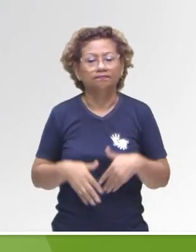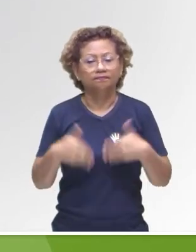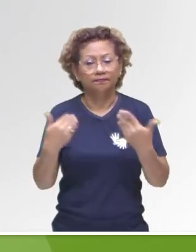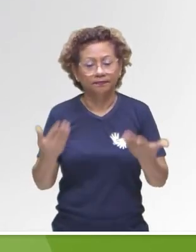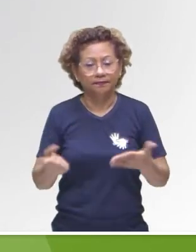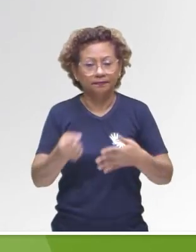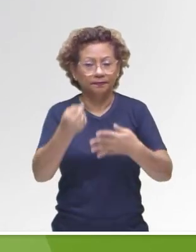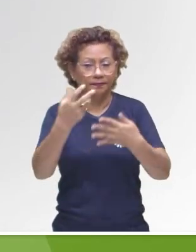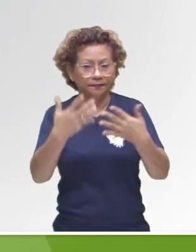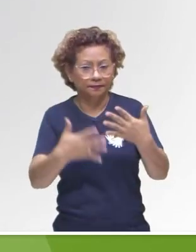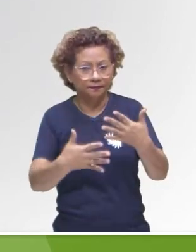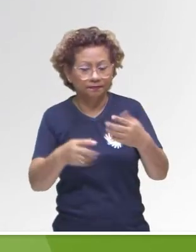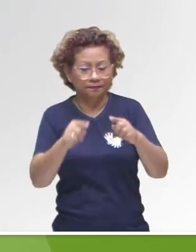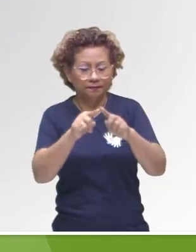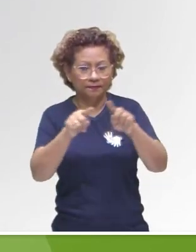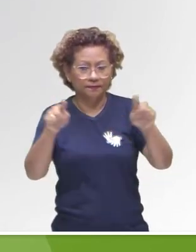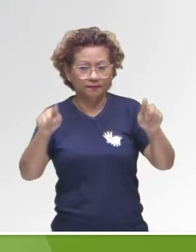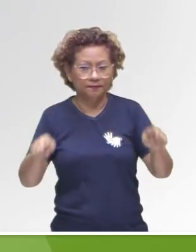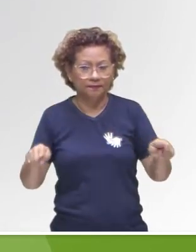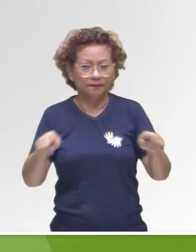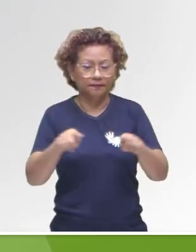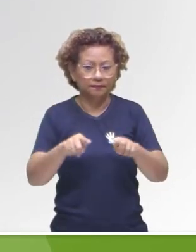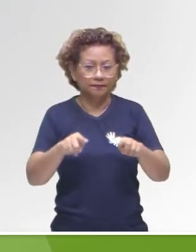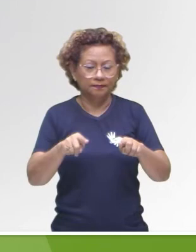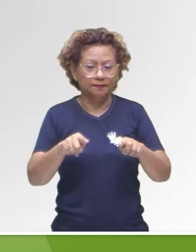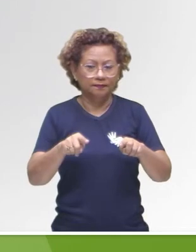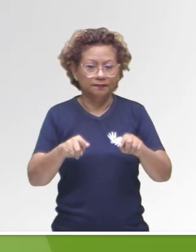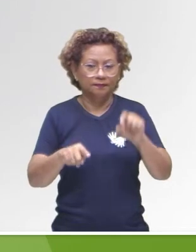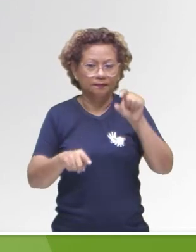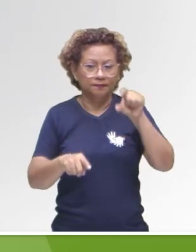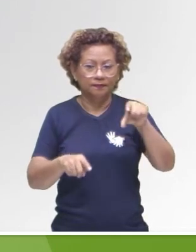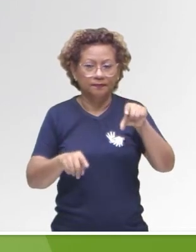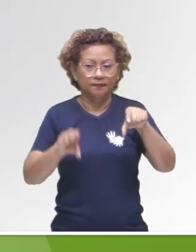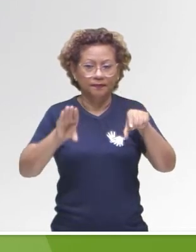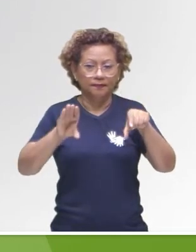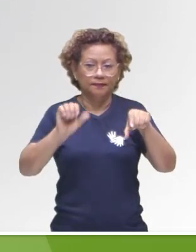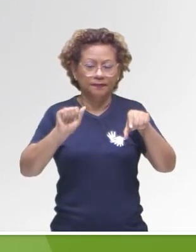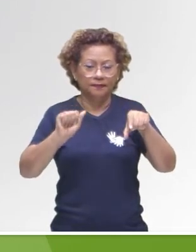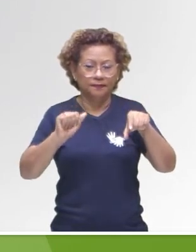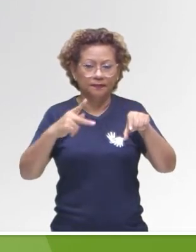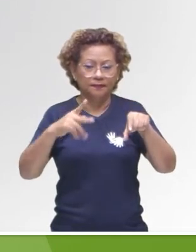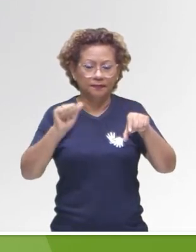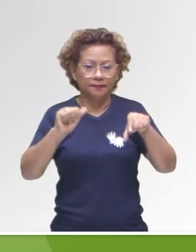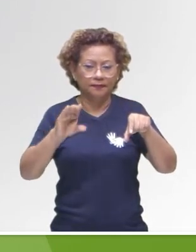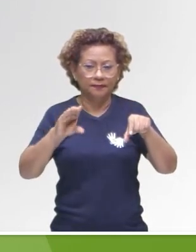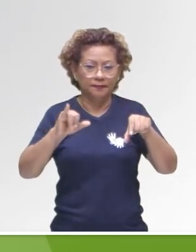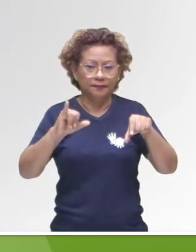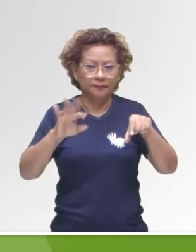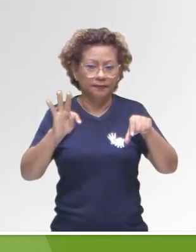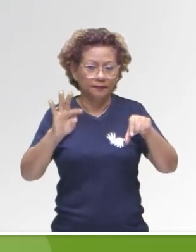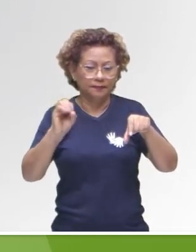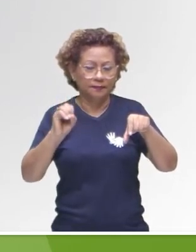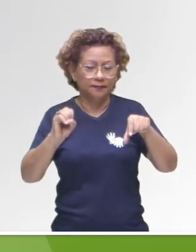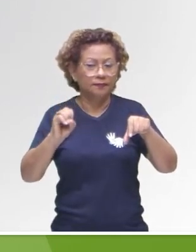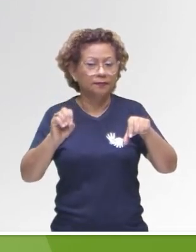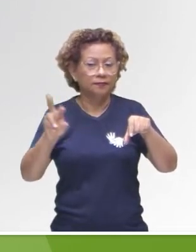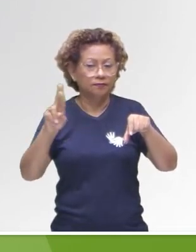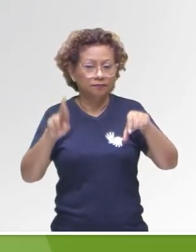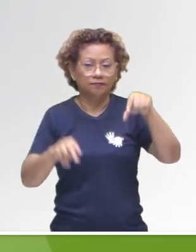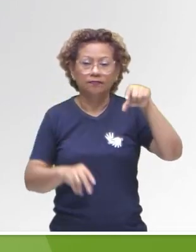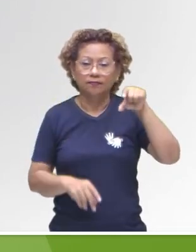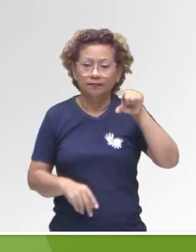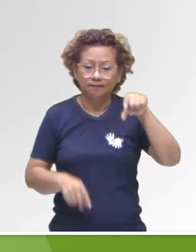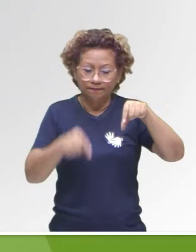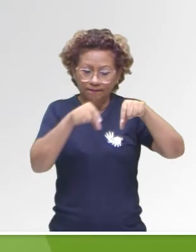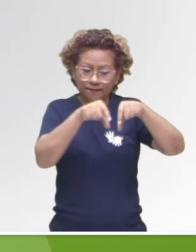só, essa é a definição para a capacitância. Anote aí no seu caderninho, no cantinho, essa relação entre